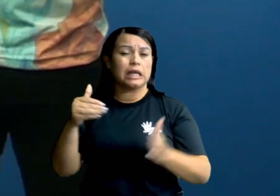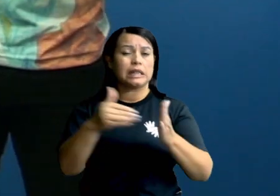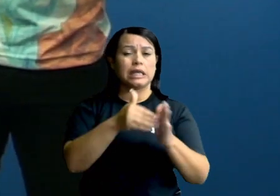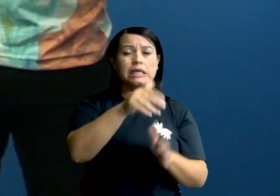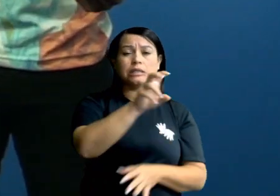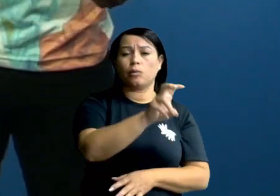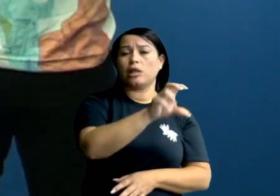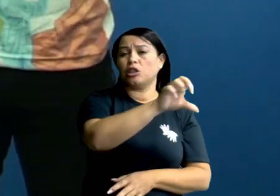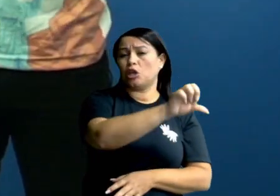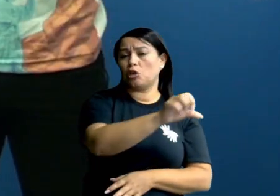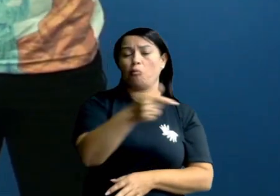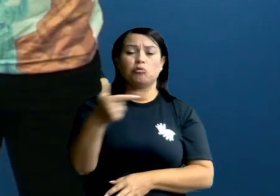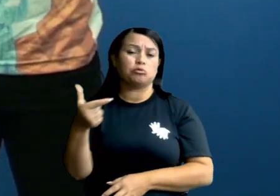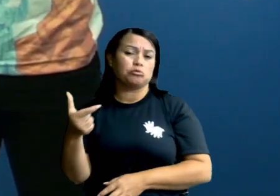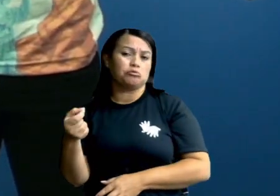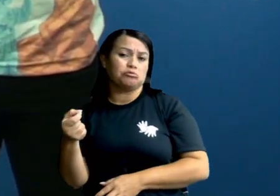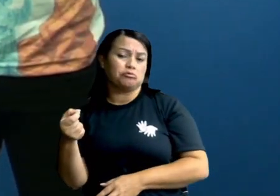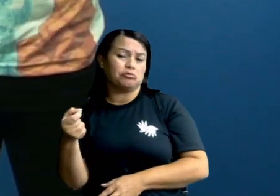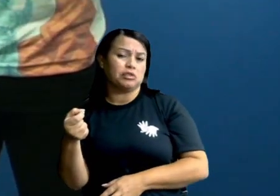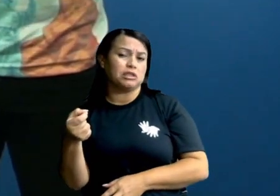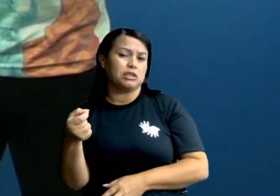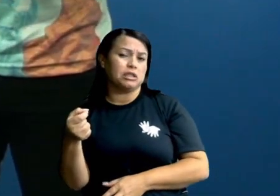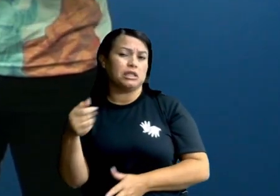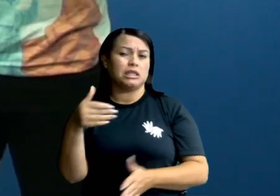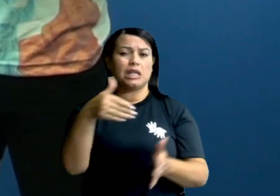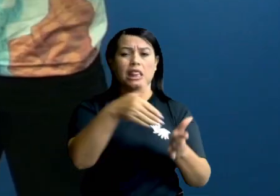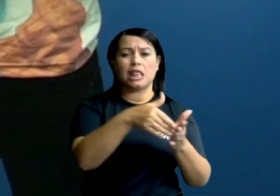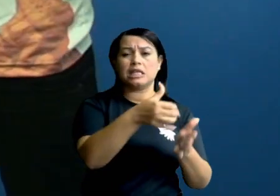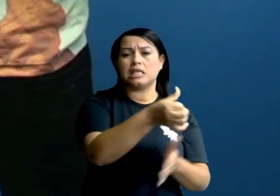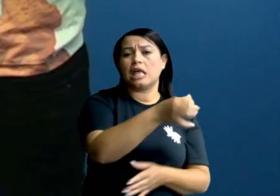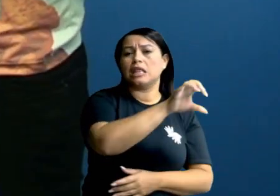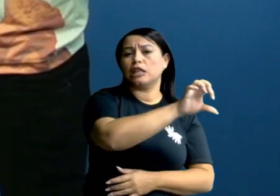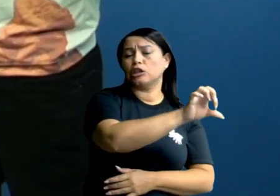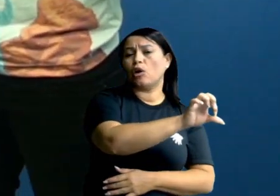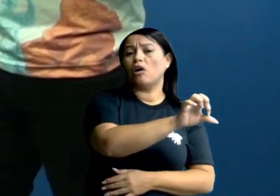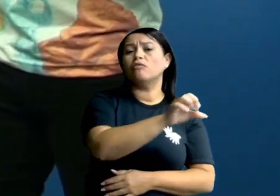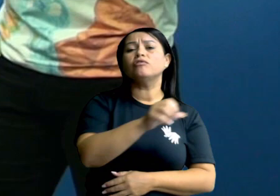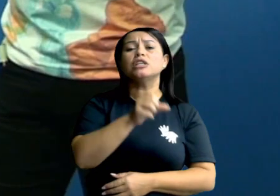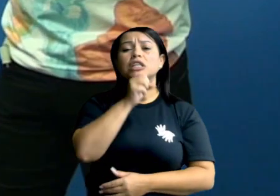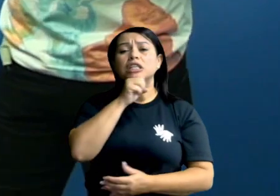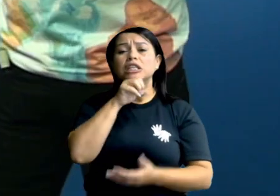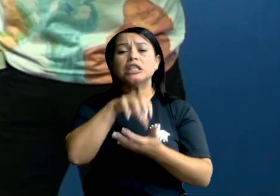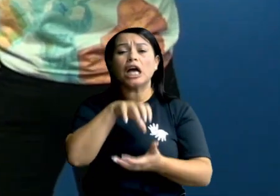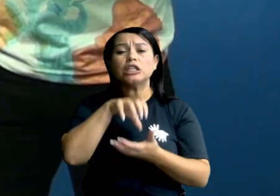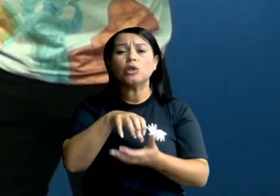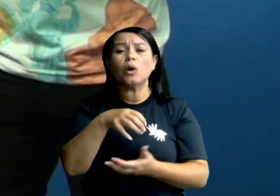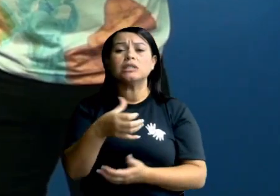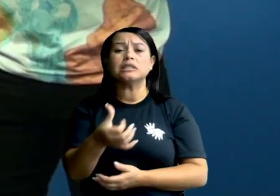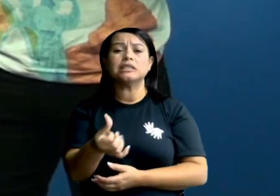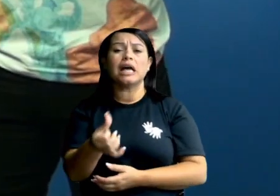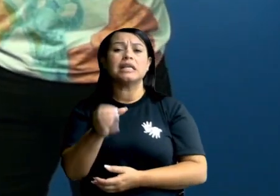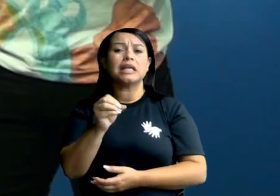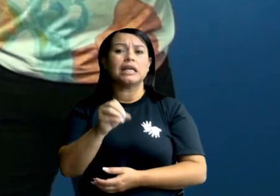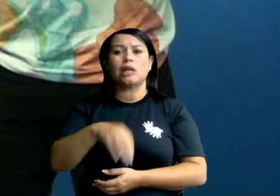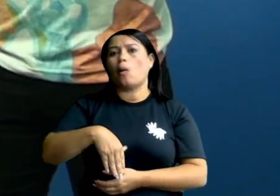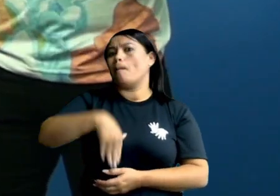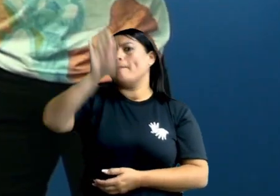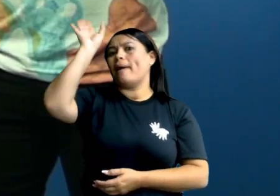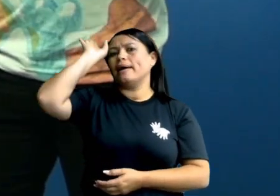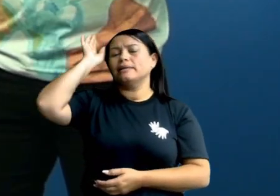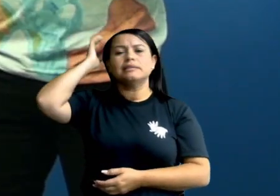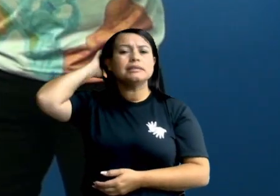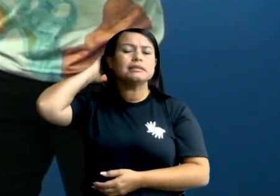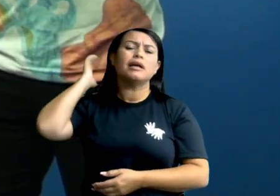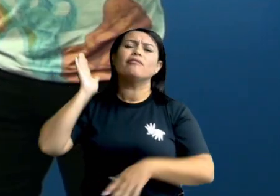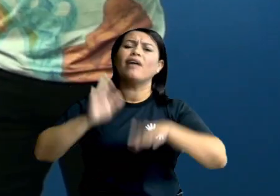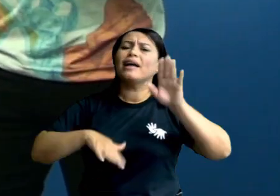ou dos 20 aos 59, e a população idosa, que pode ser de 60 ou mais, tá bom? E também a